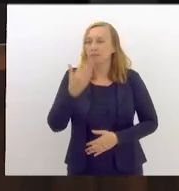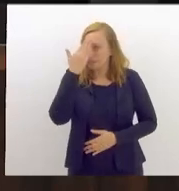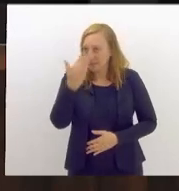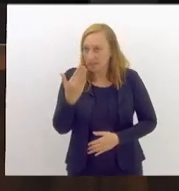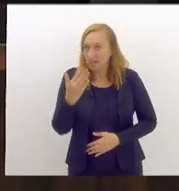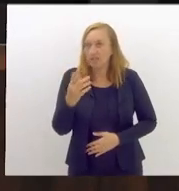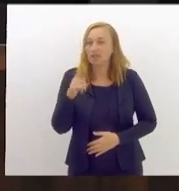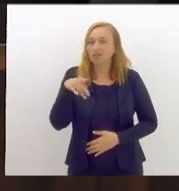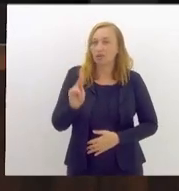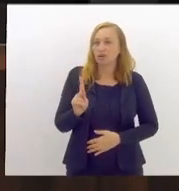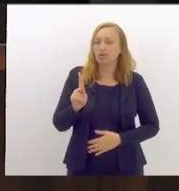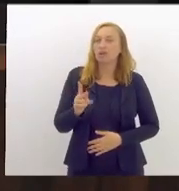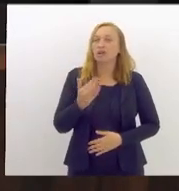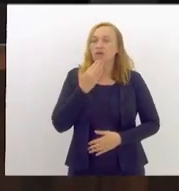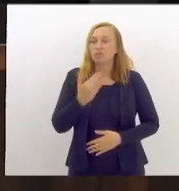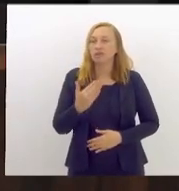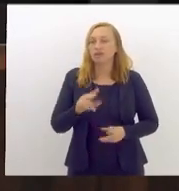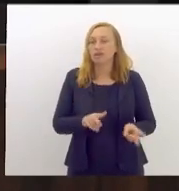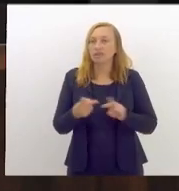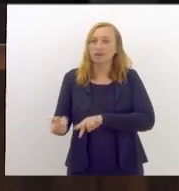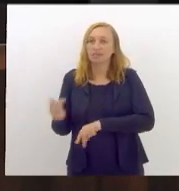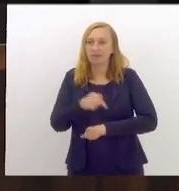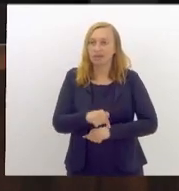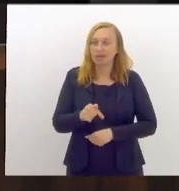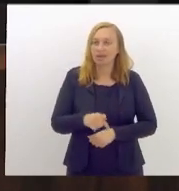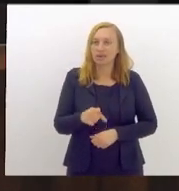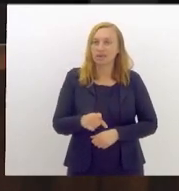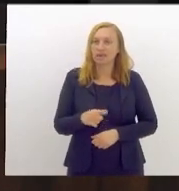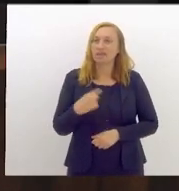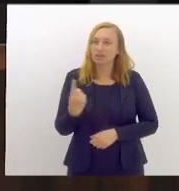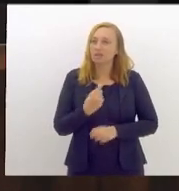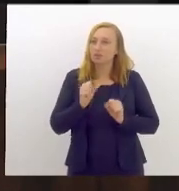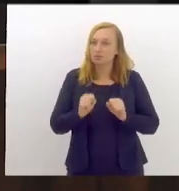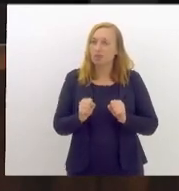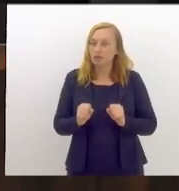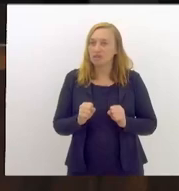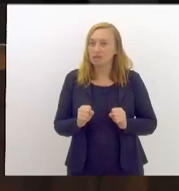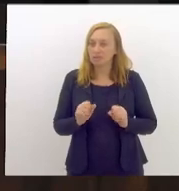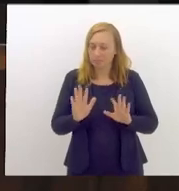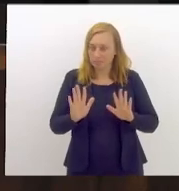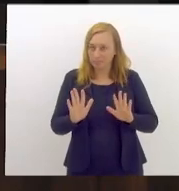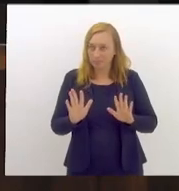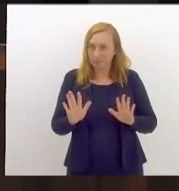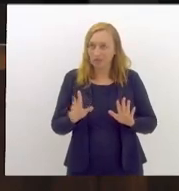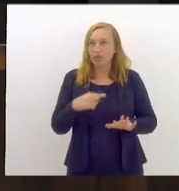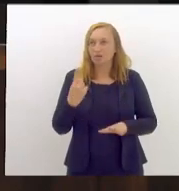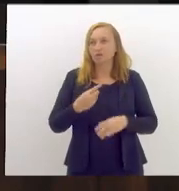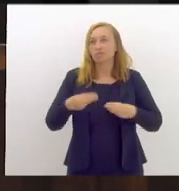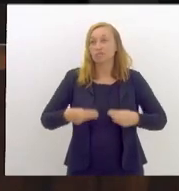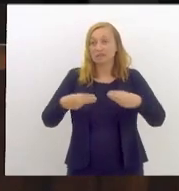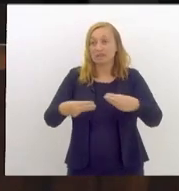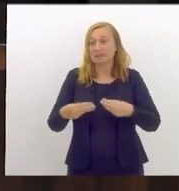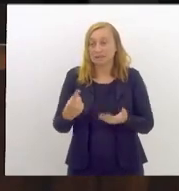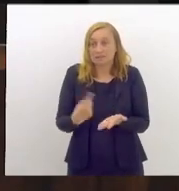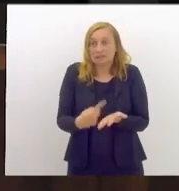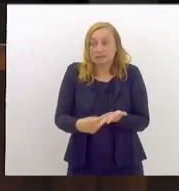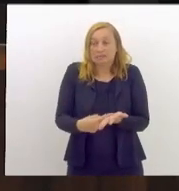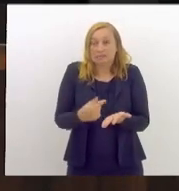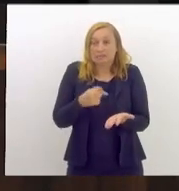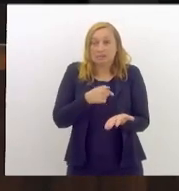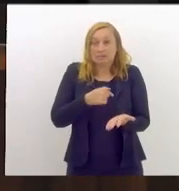pela placa eu vou propor encaminhamento aqui para que a gente possa porque os nossos meninos estão com compromisso